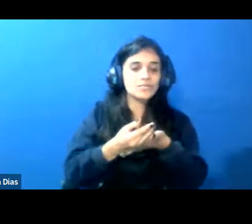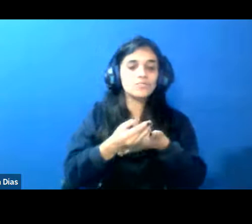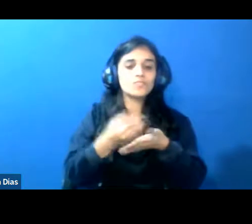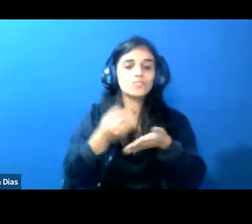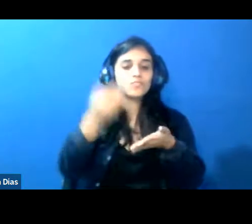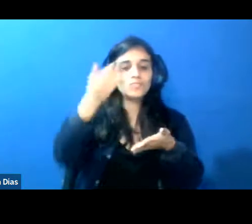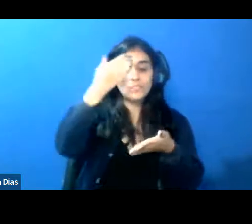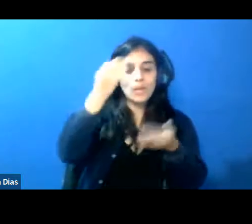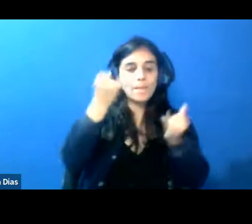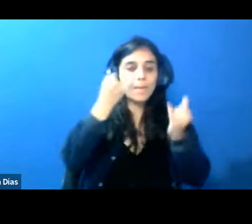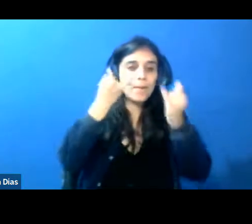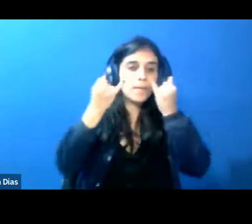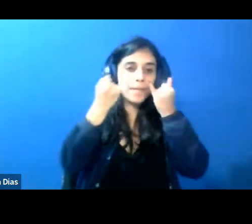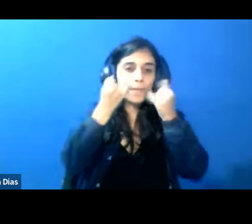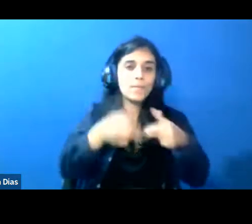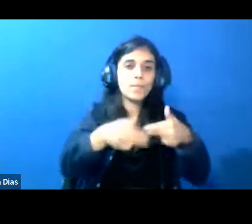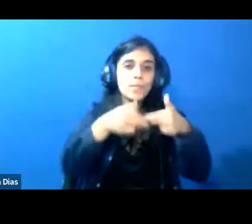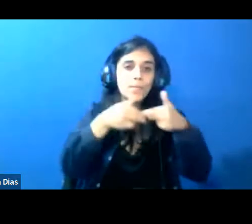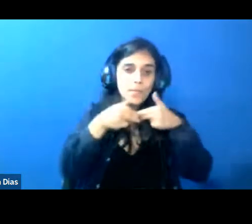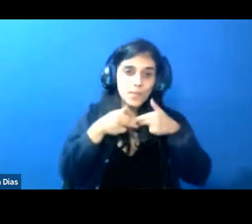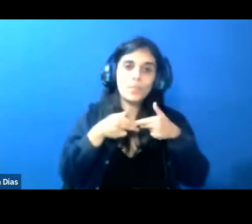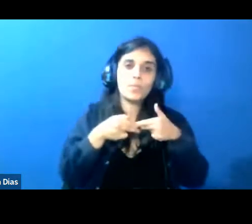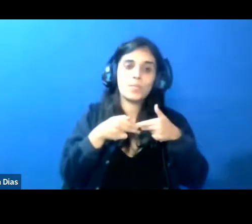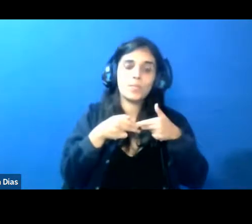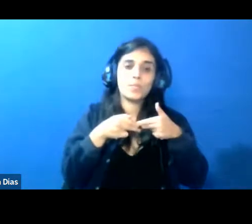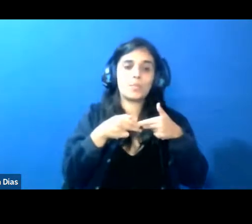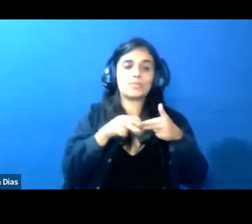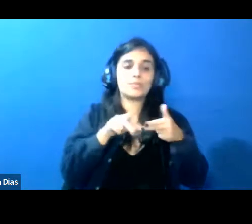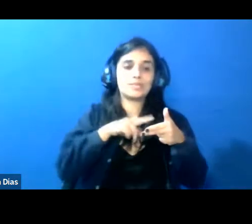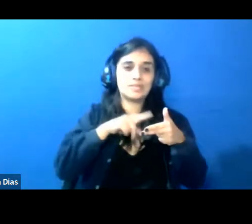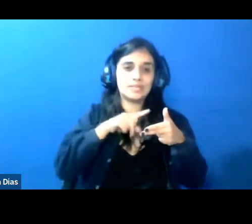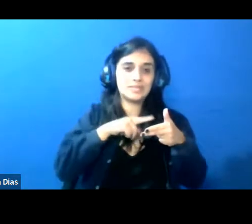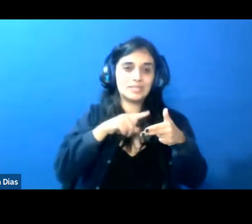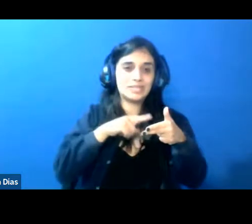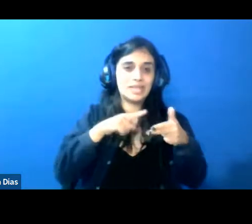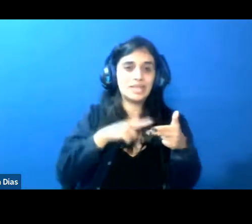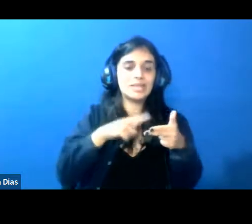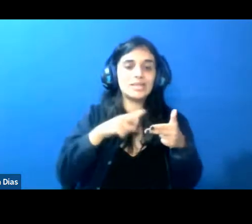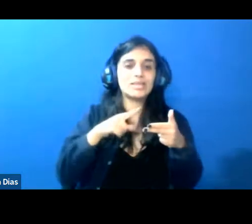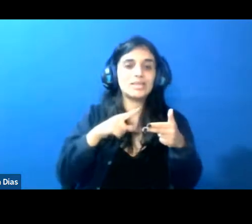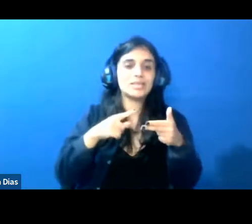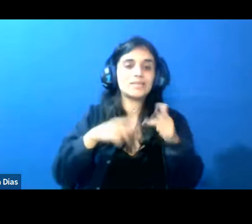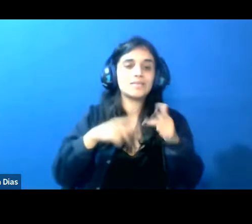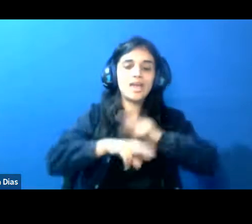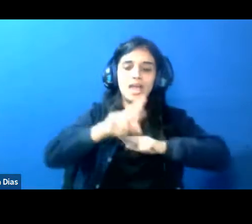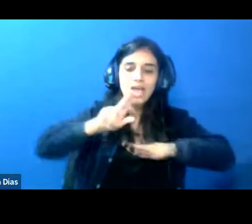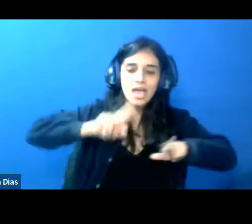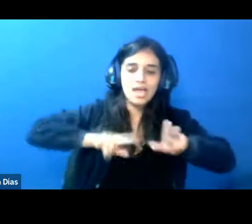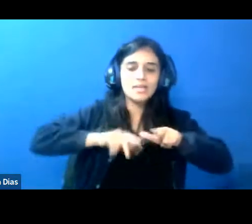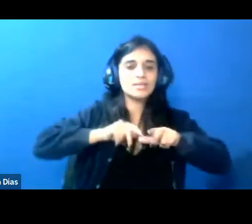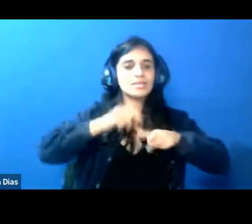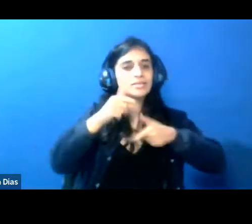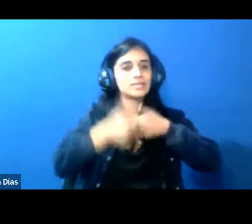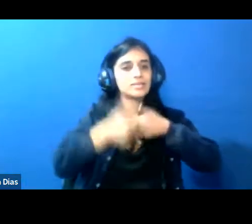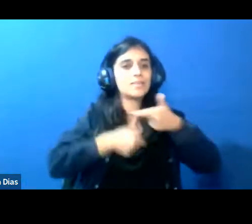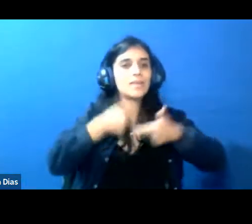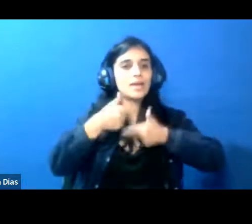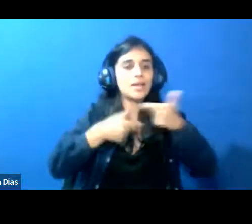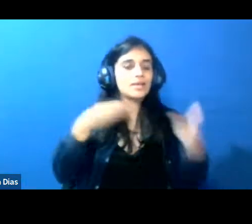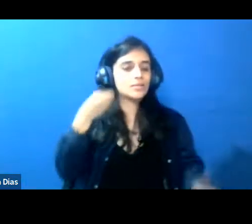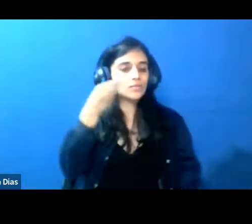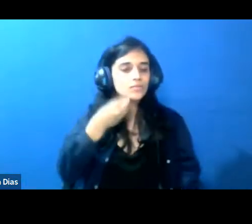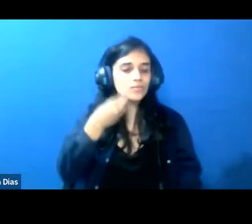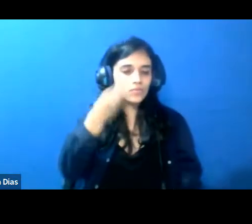do programa de sementes crioulas, trabalhadas na experiência do movimento